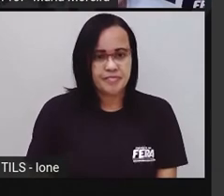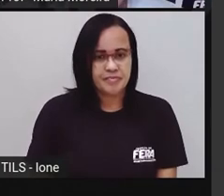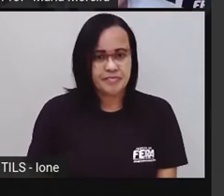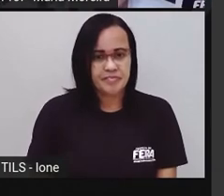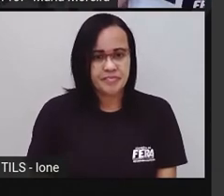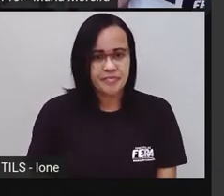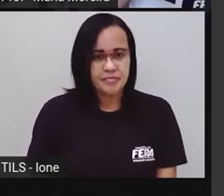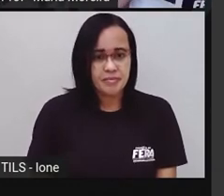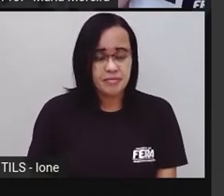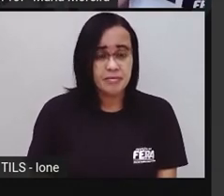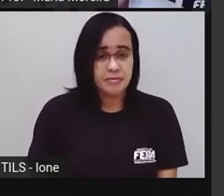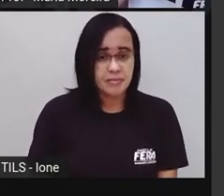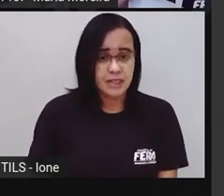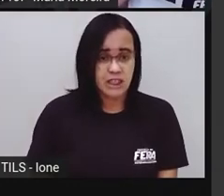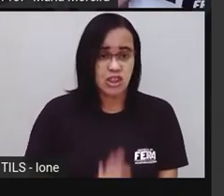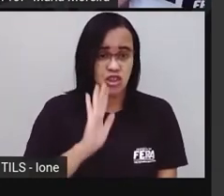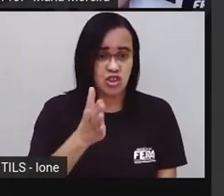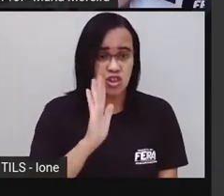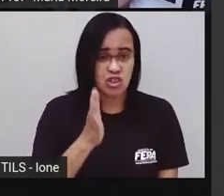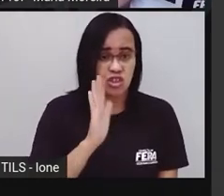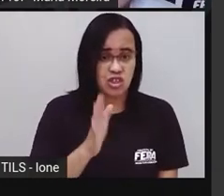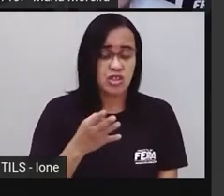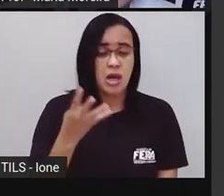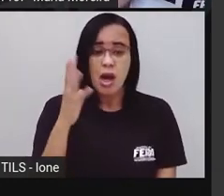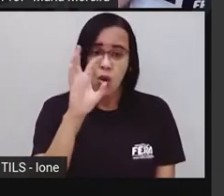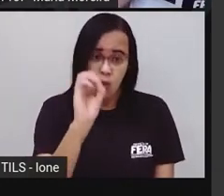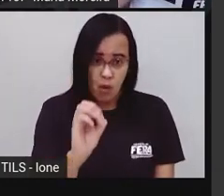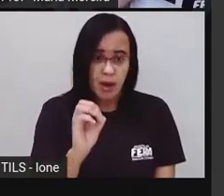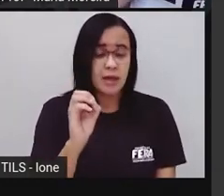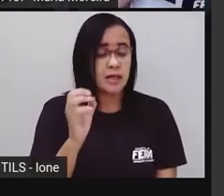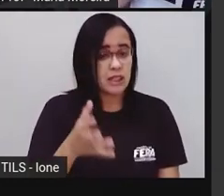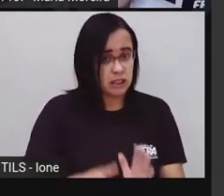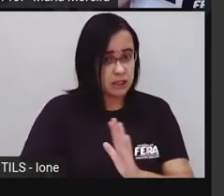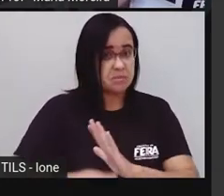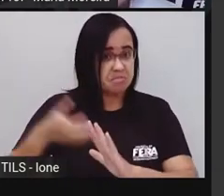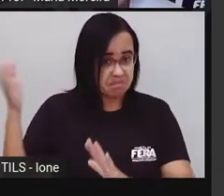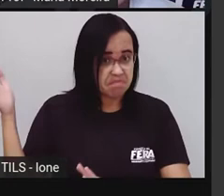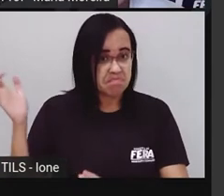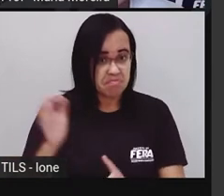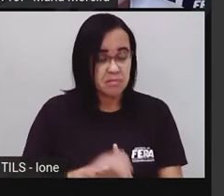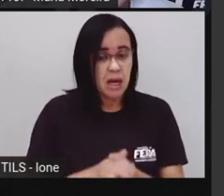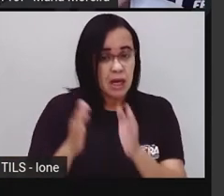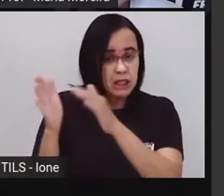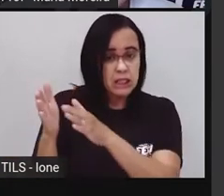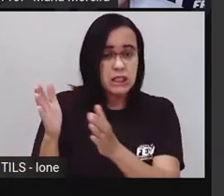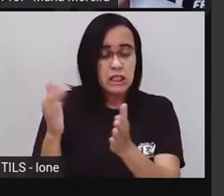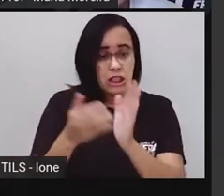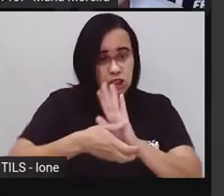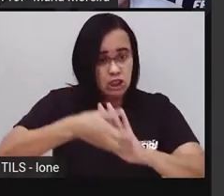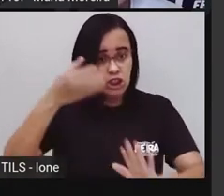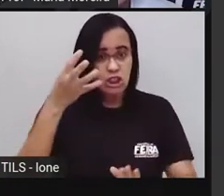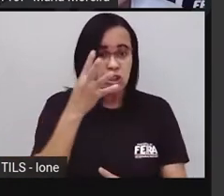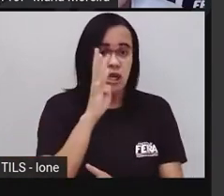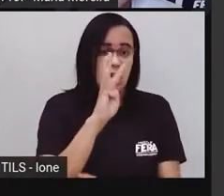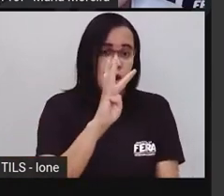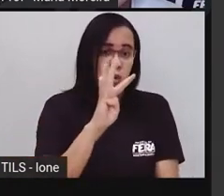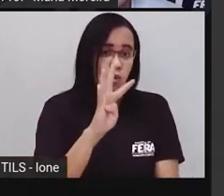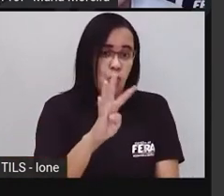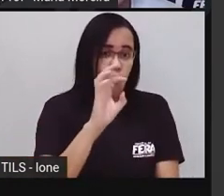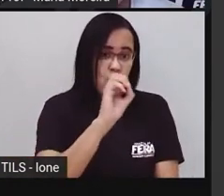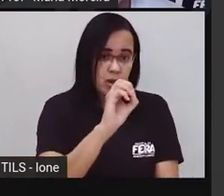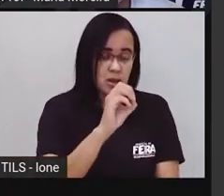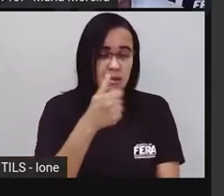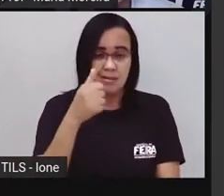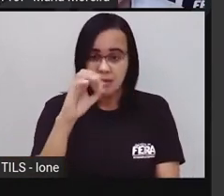10reais e dele já gastou quanto aqui ele já gastou com a lente então eu posso tirar 10 aqui tira o 10 aqui tiro